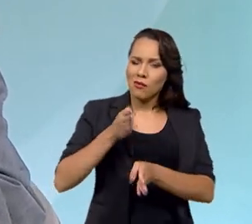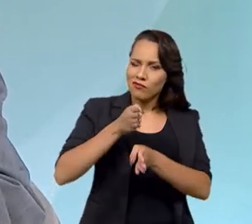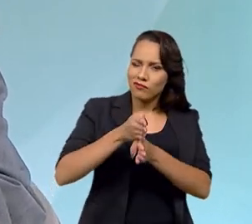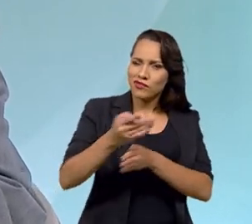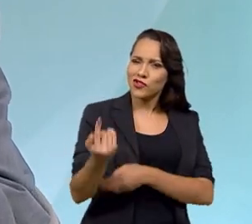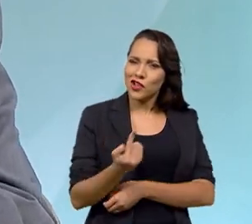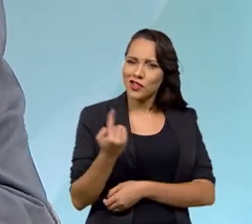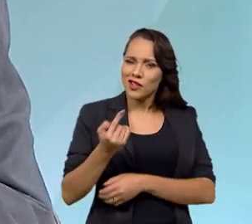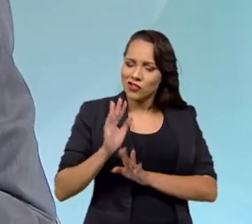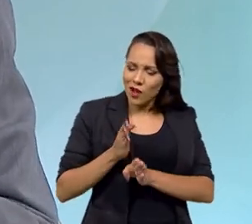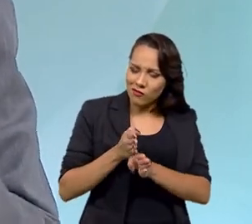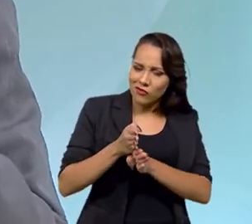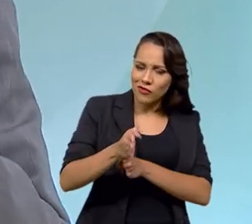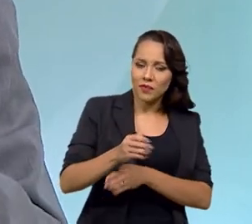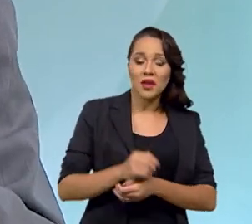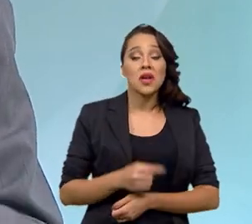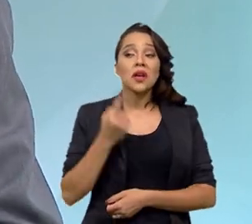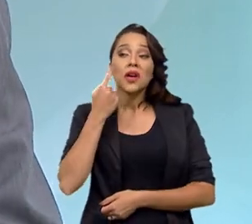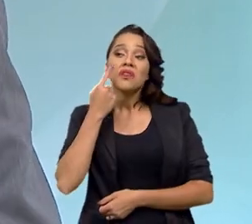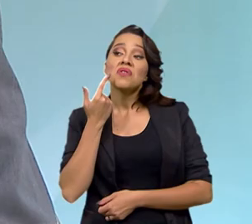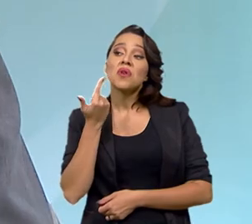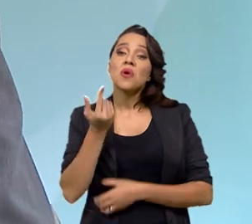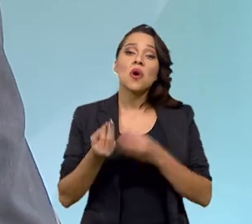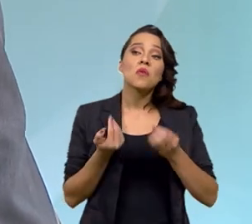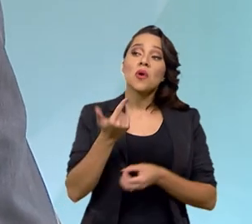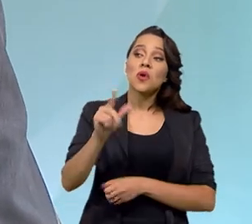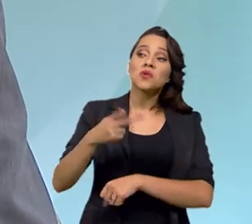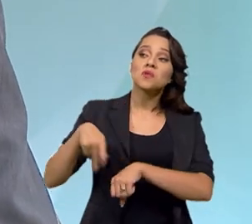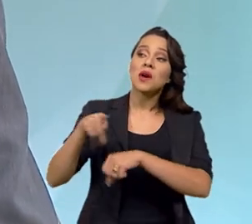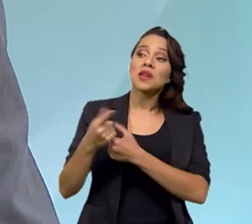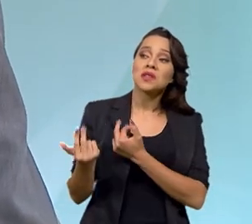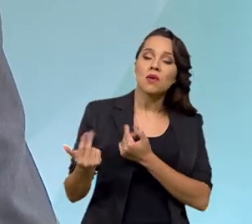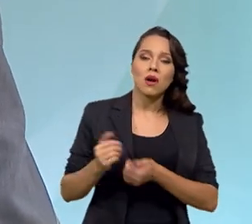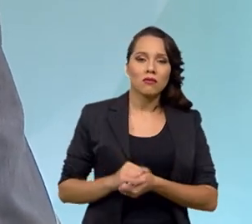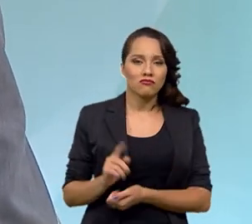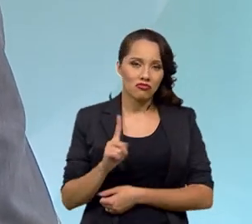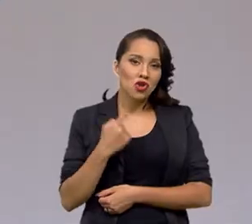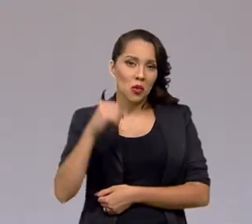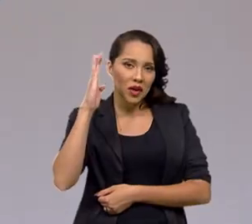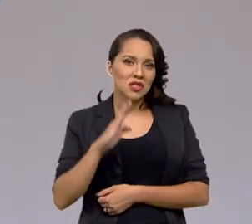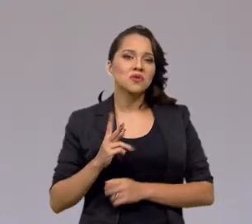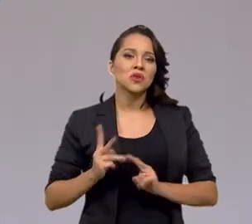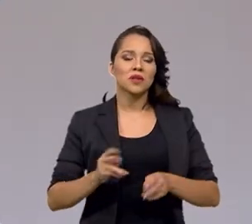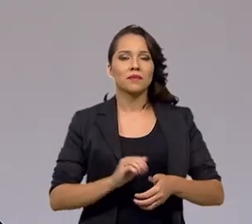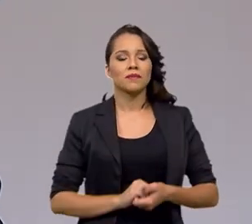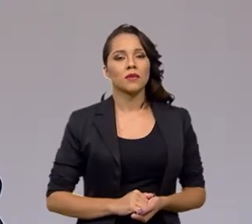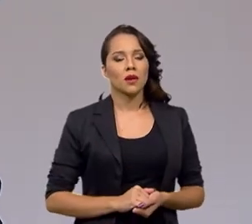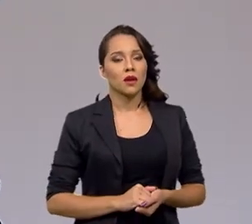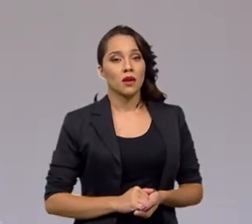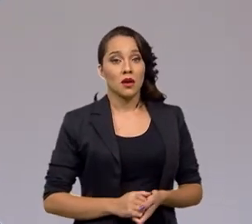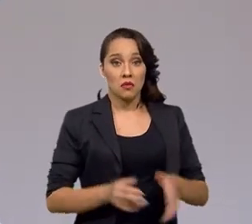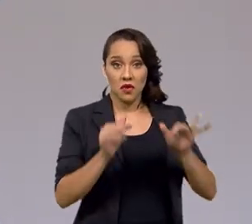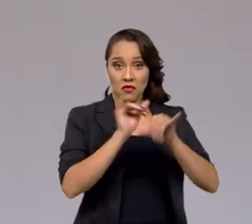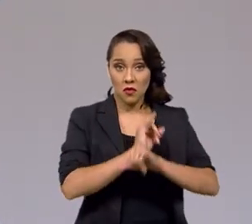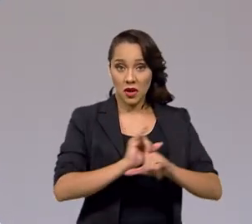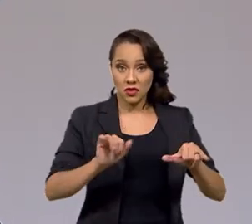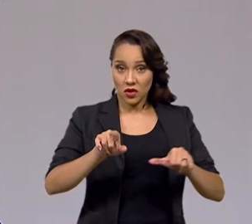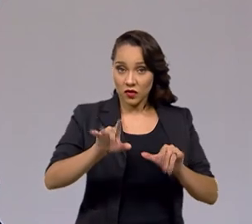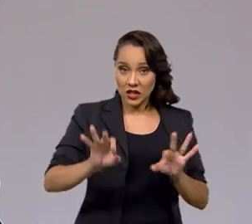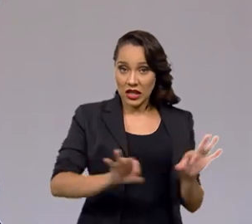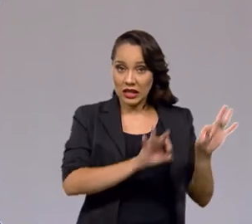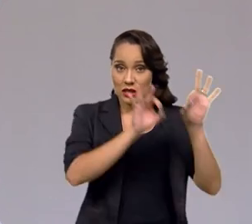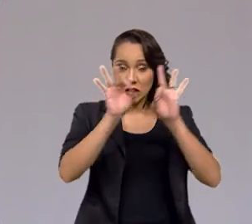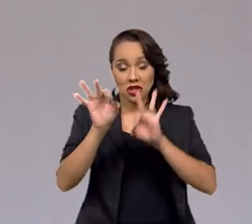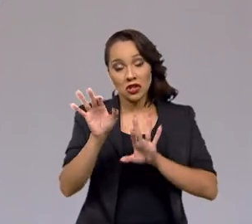caminhando sozinha eu quero ver como os países vão fazer isso o nosso tá fazendo um dado que talvez a telespectadores também